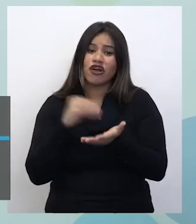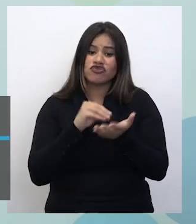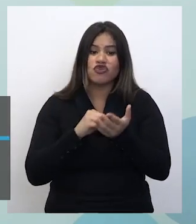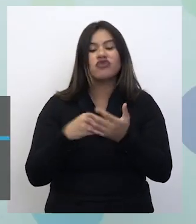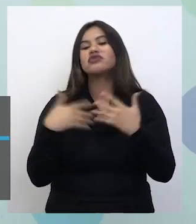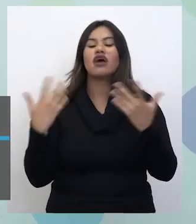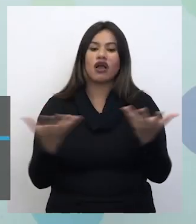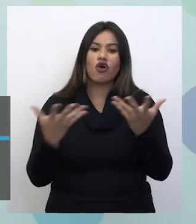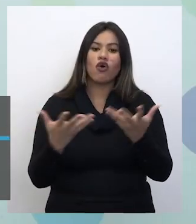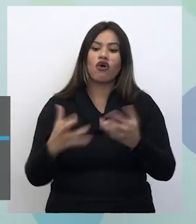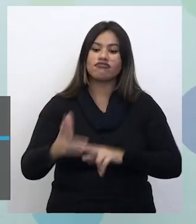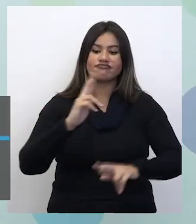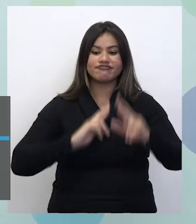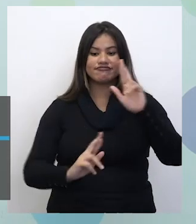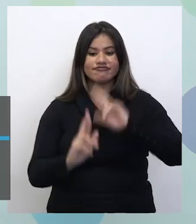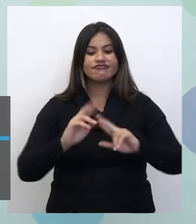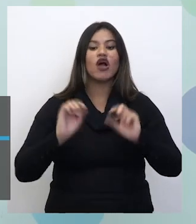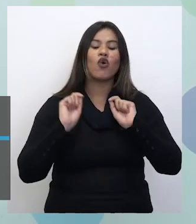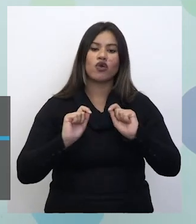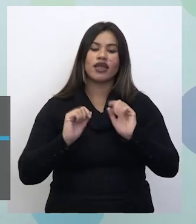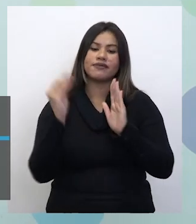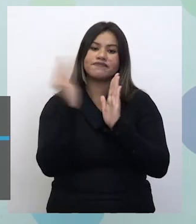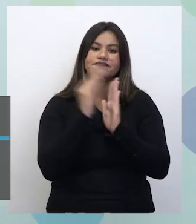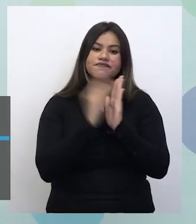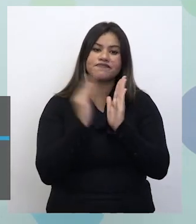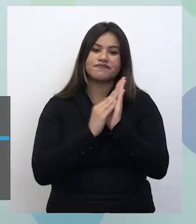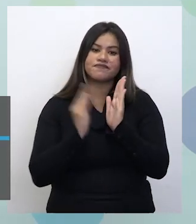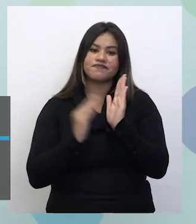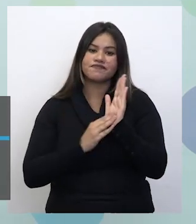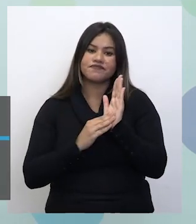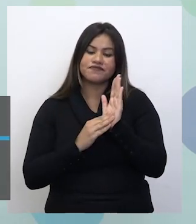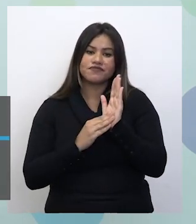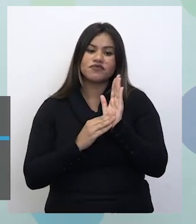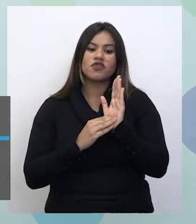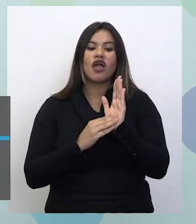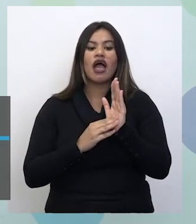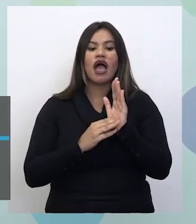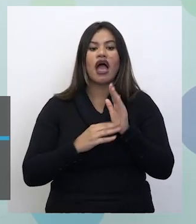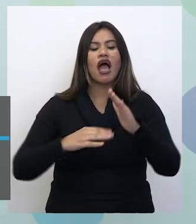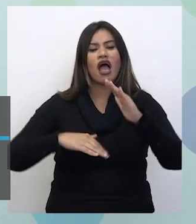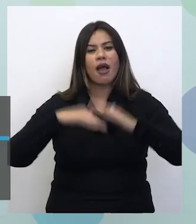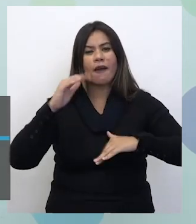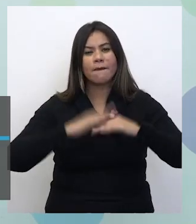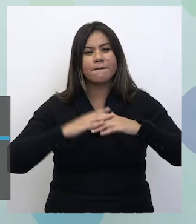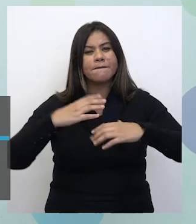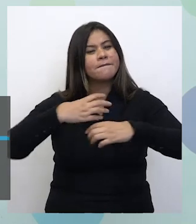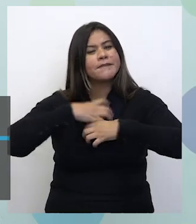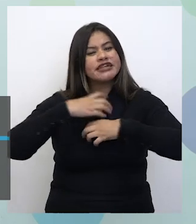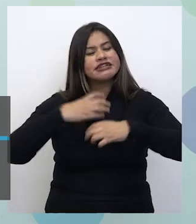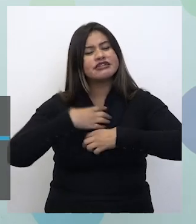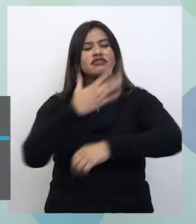na aula passada? Era que a gente registrasse como que as competências socioemocionais têm